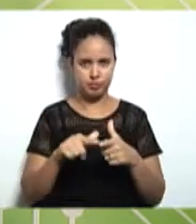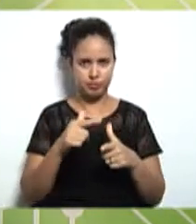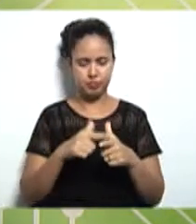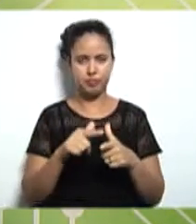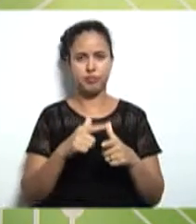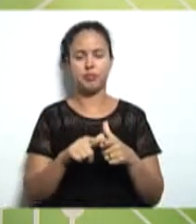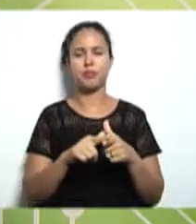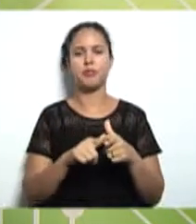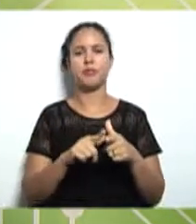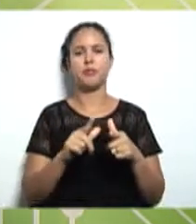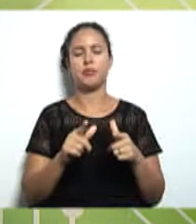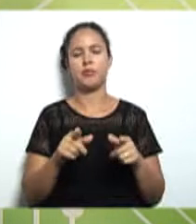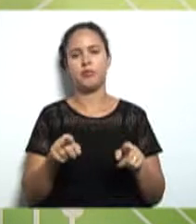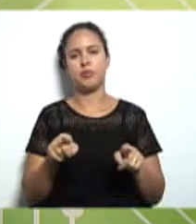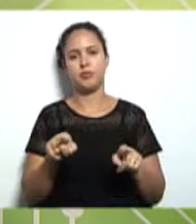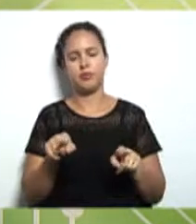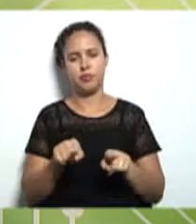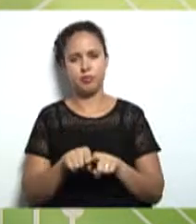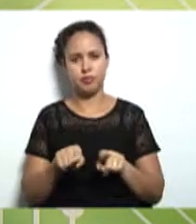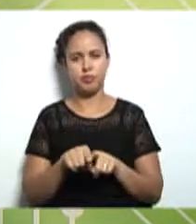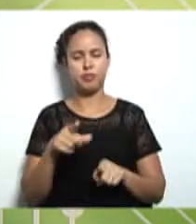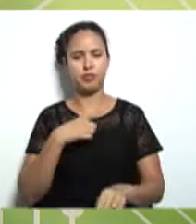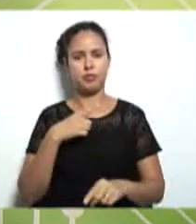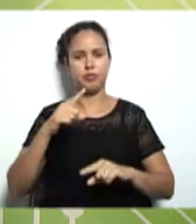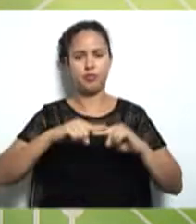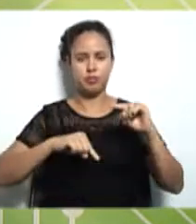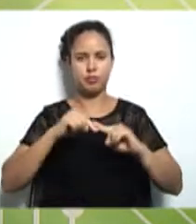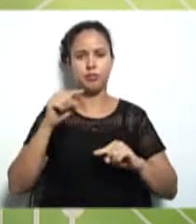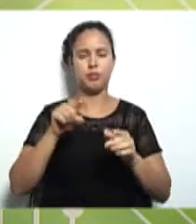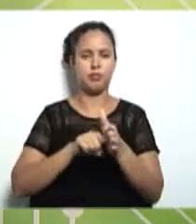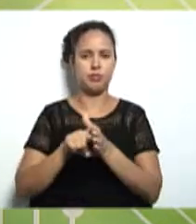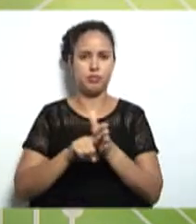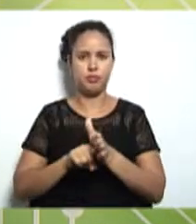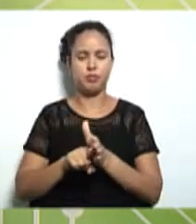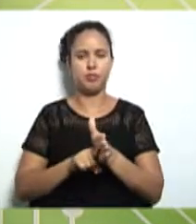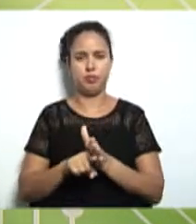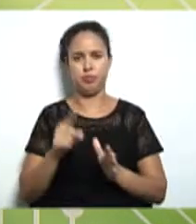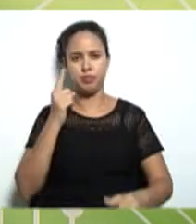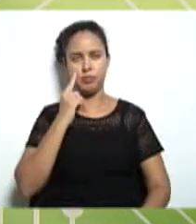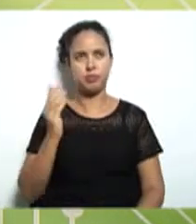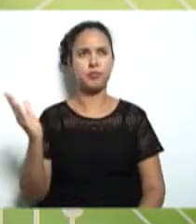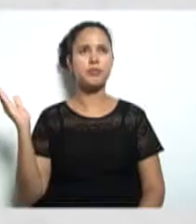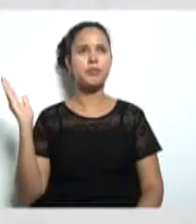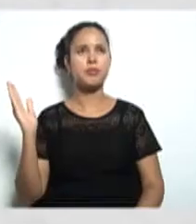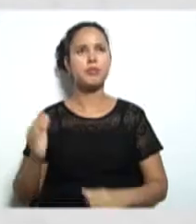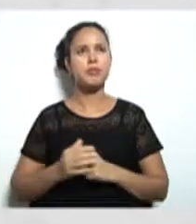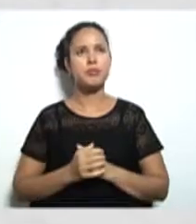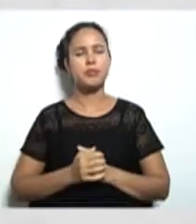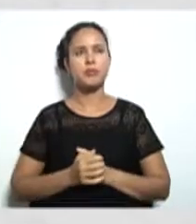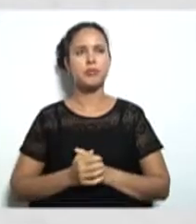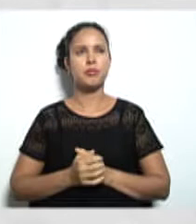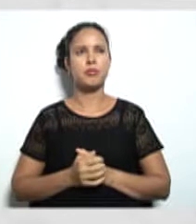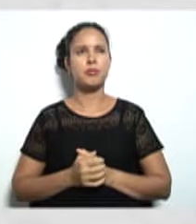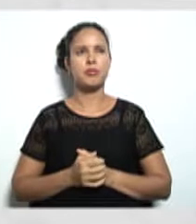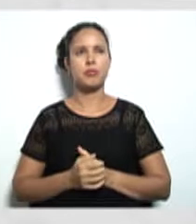uma pergunta, você tem os instrumentos de pesquisa, que são esses aqui. Nós temos então